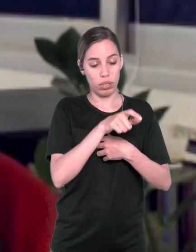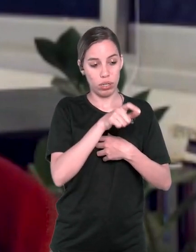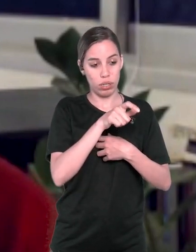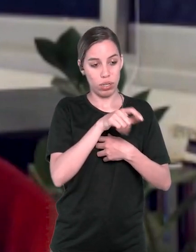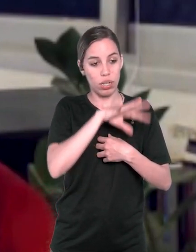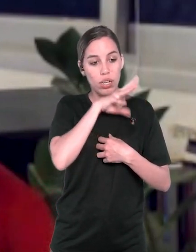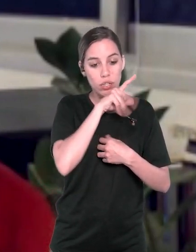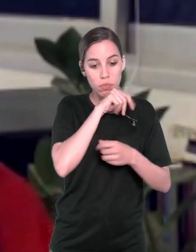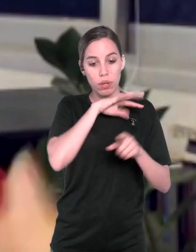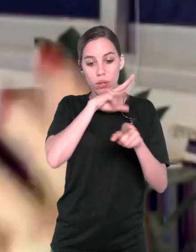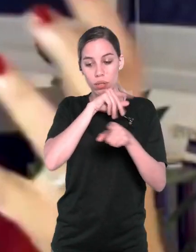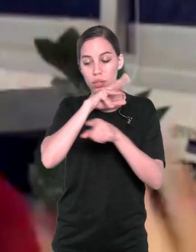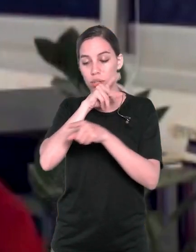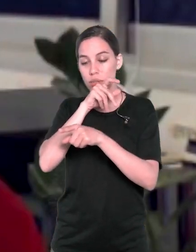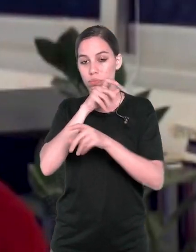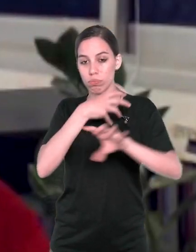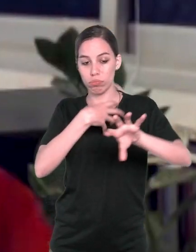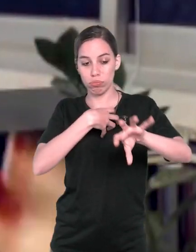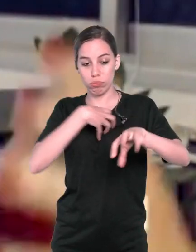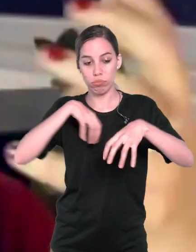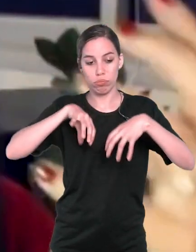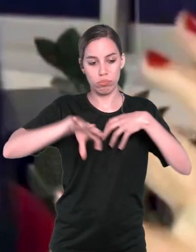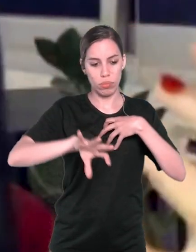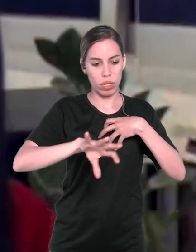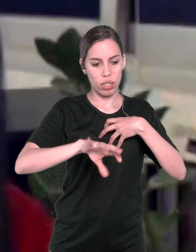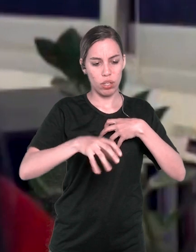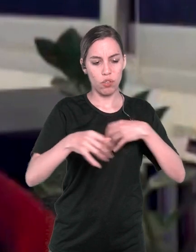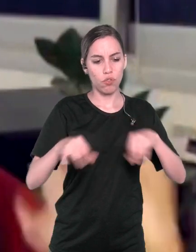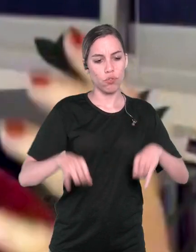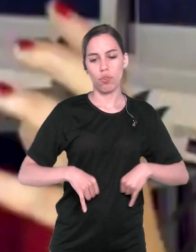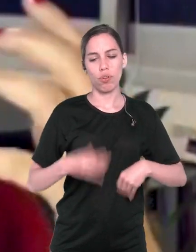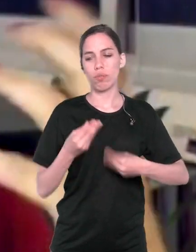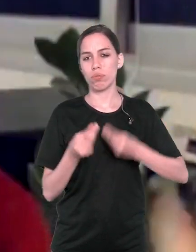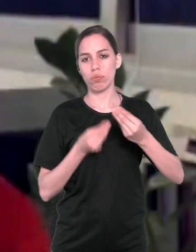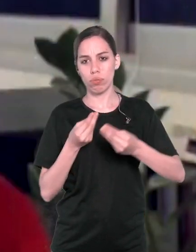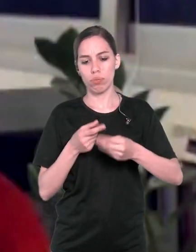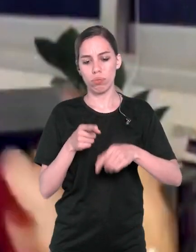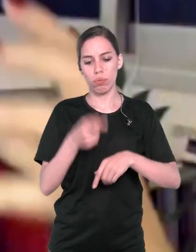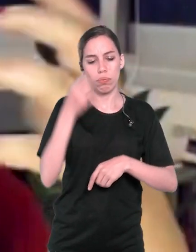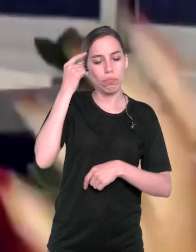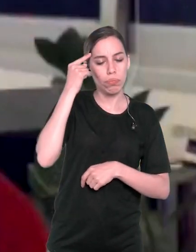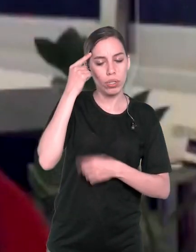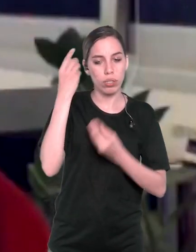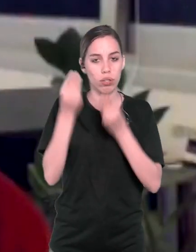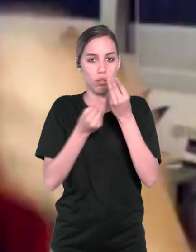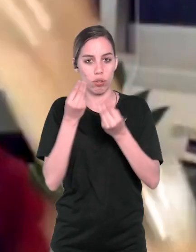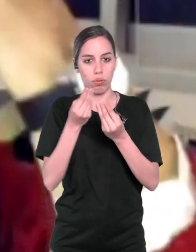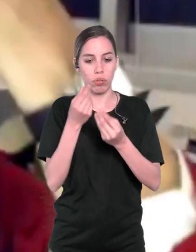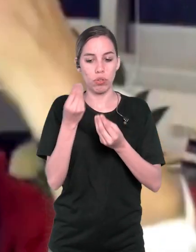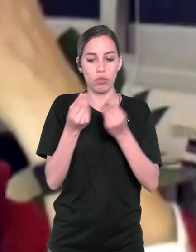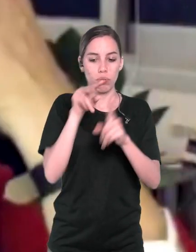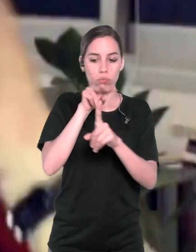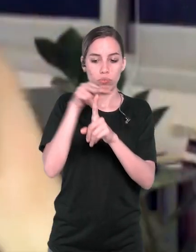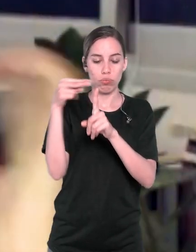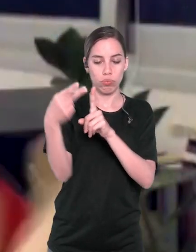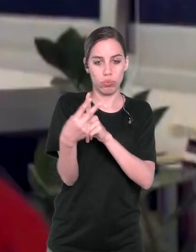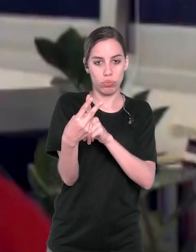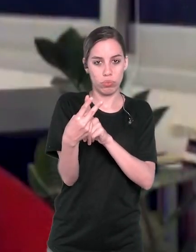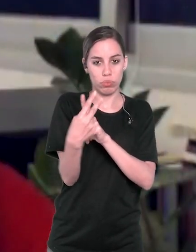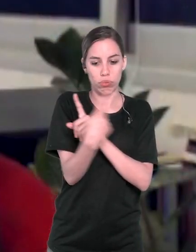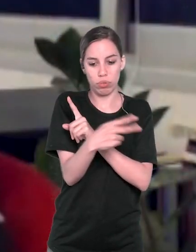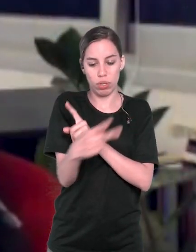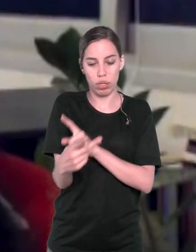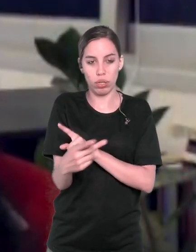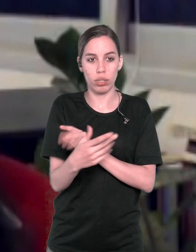para entender como eles sofrem, como eles sentem, como eles pensam, como eles veem o mundo. E há